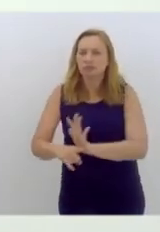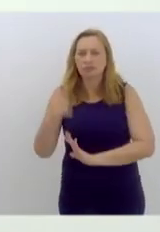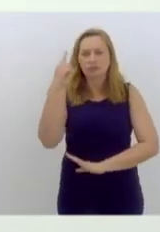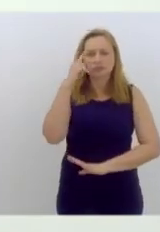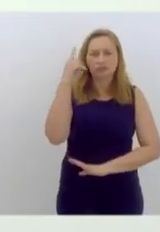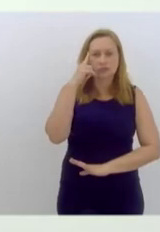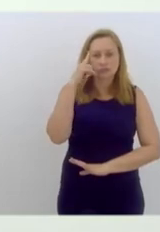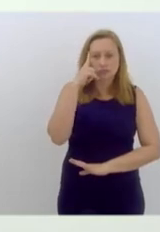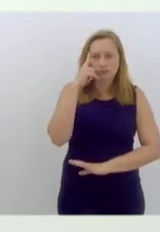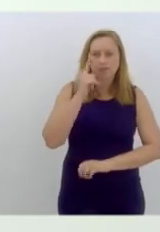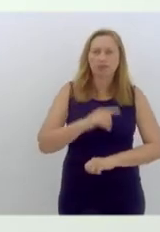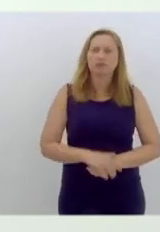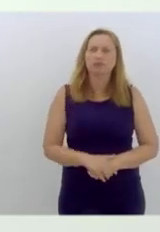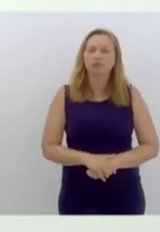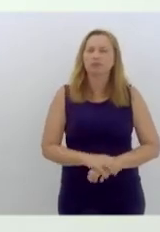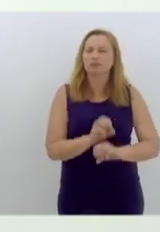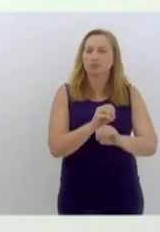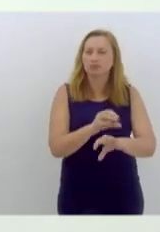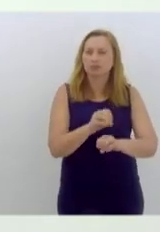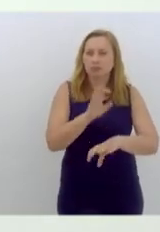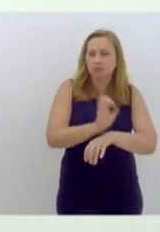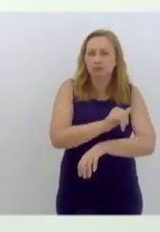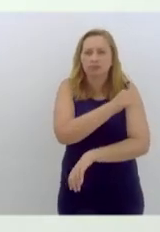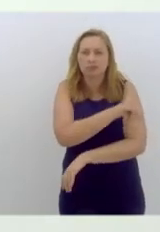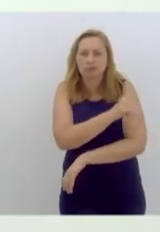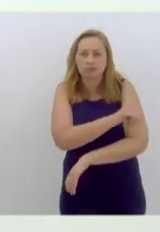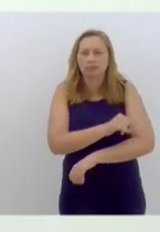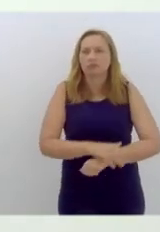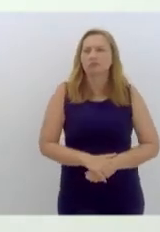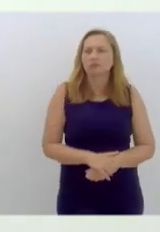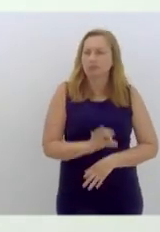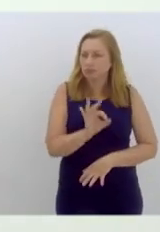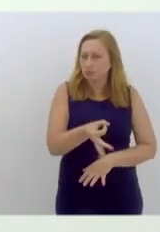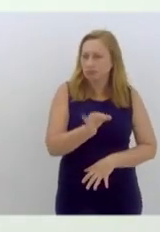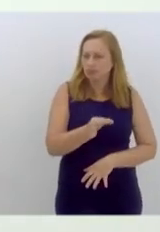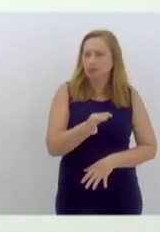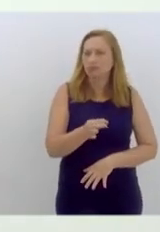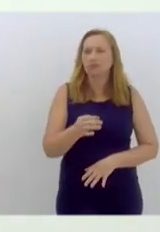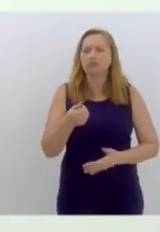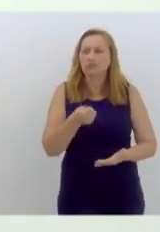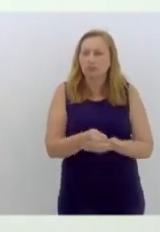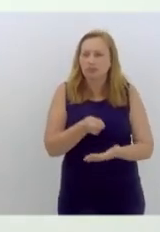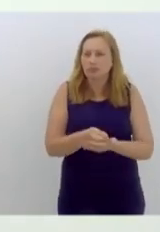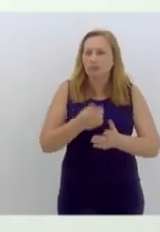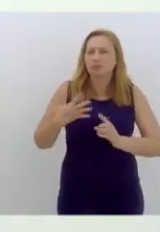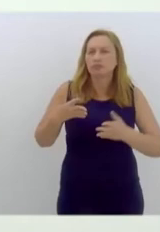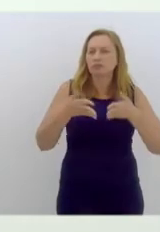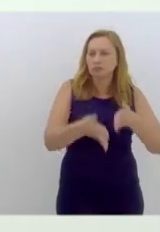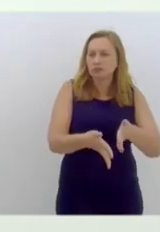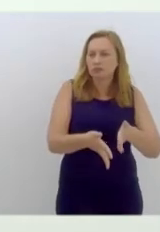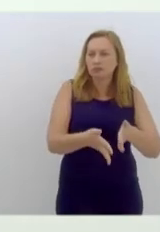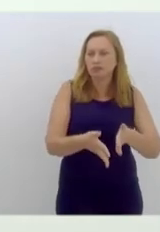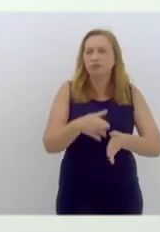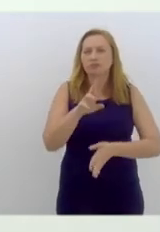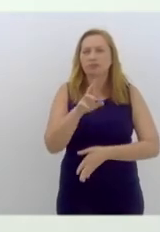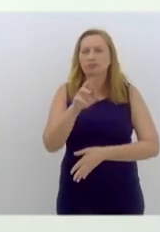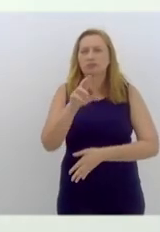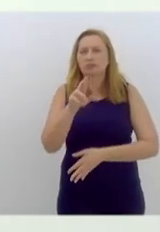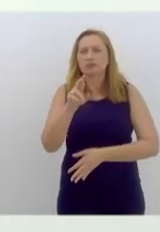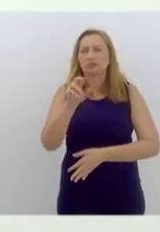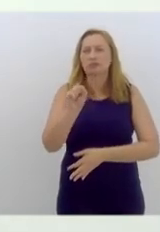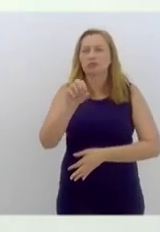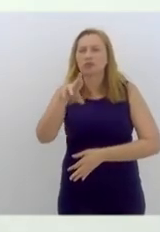conjunto da educação do Estado do Rio de Janeiro, evidentemente tendo uma obrigação central com relação à sua rede, mas